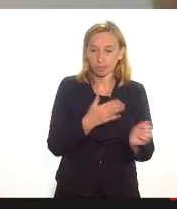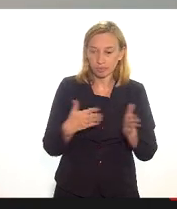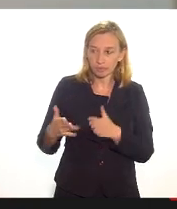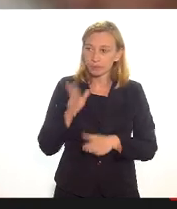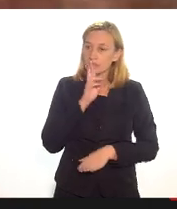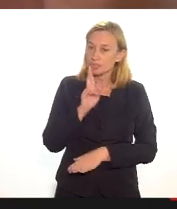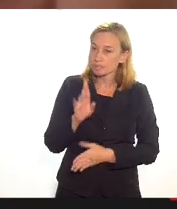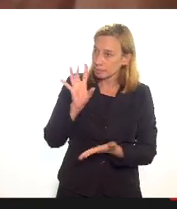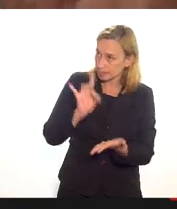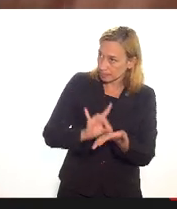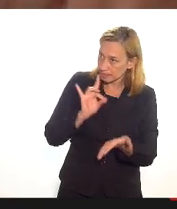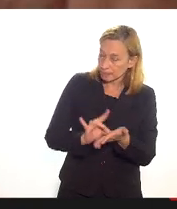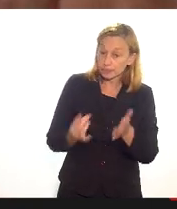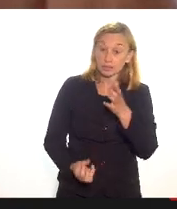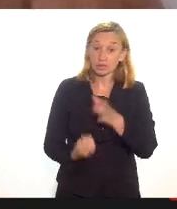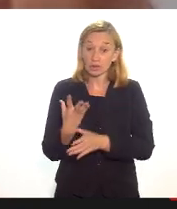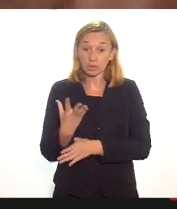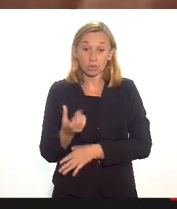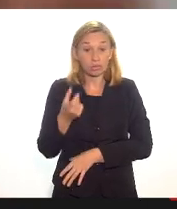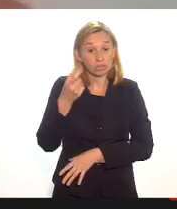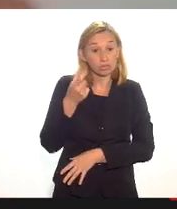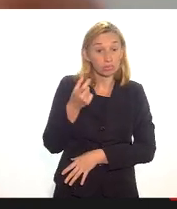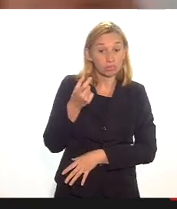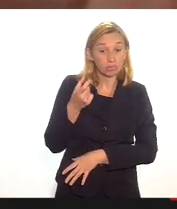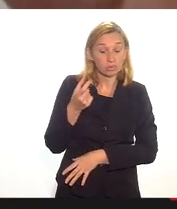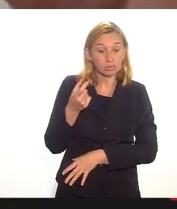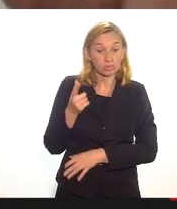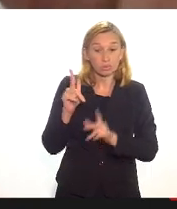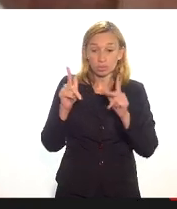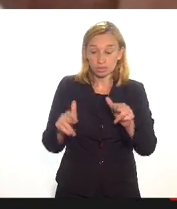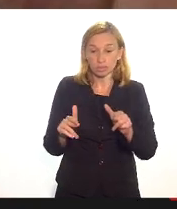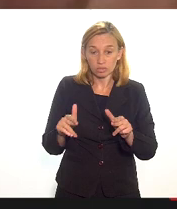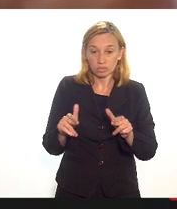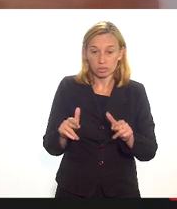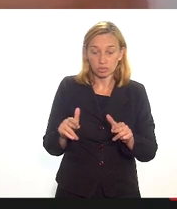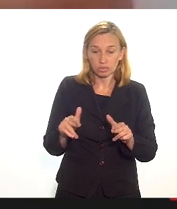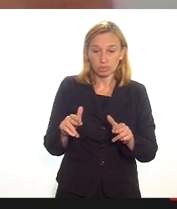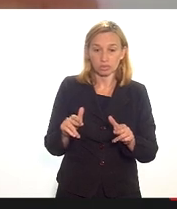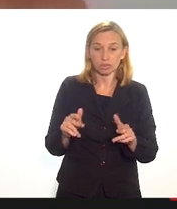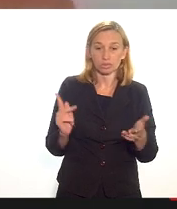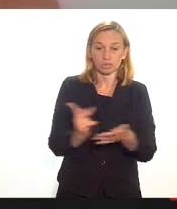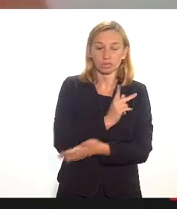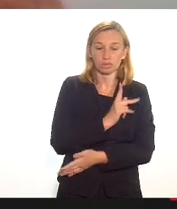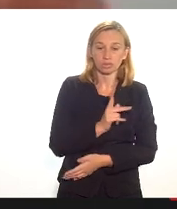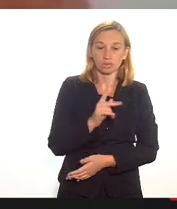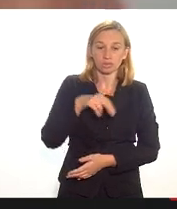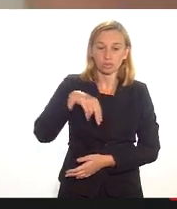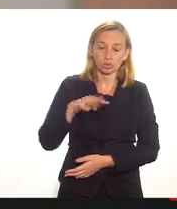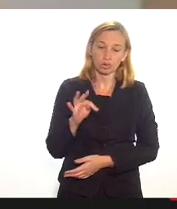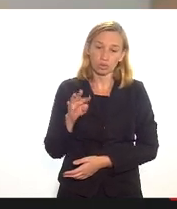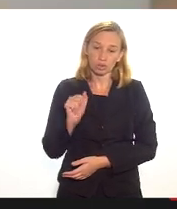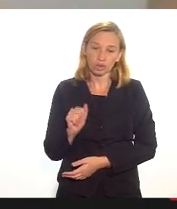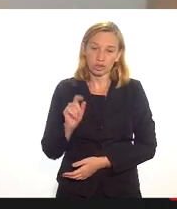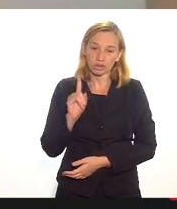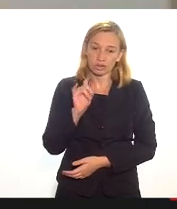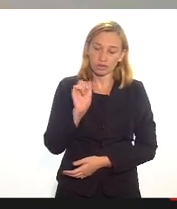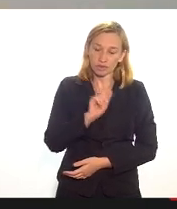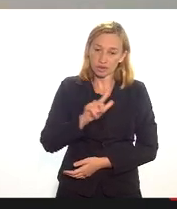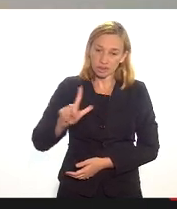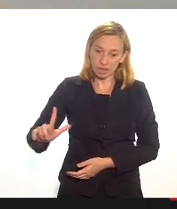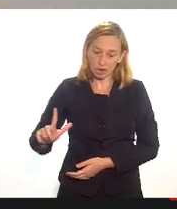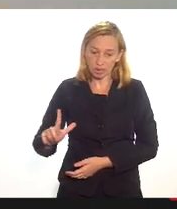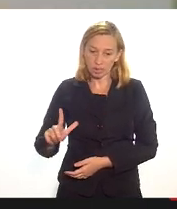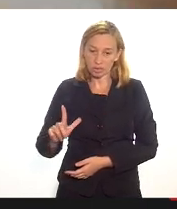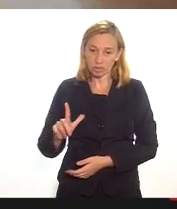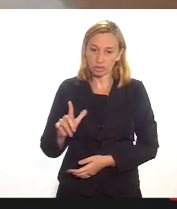na verdade, se criou uma mentalidade semelhante à que acontece com as notas fiscais eletrônicas. Então, um setor é o gestor, mas